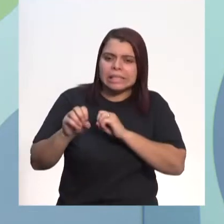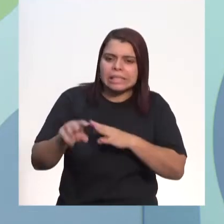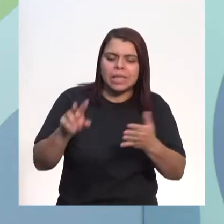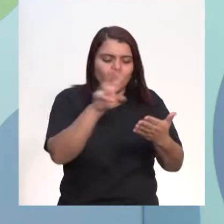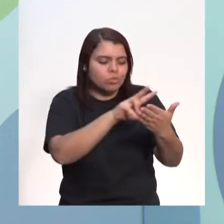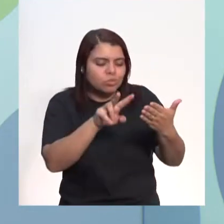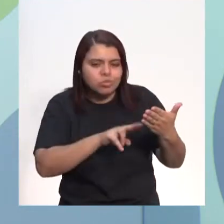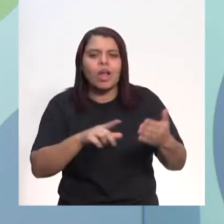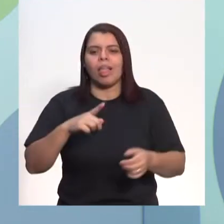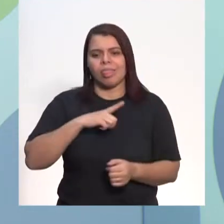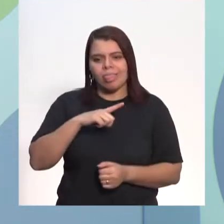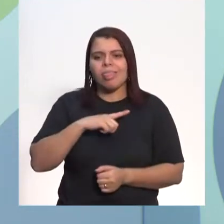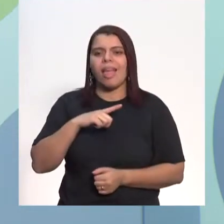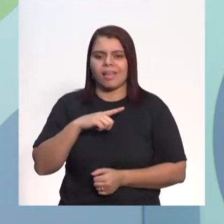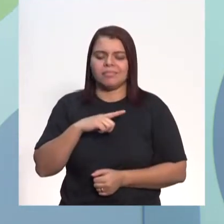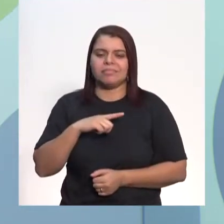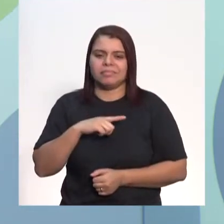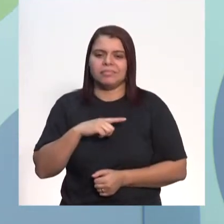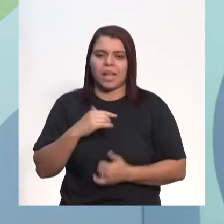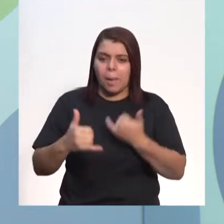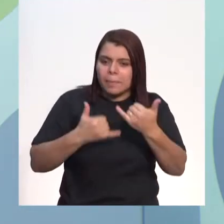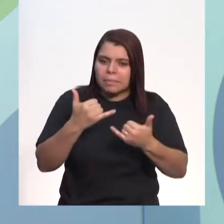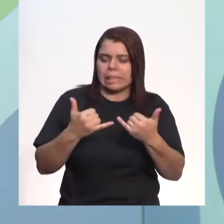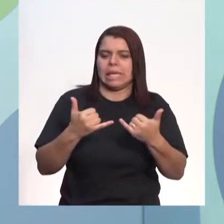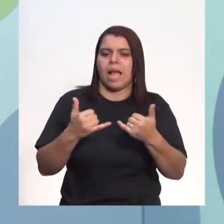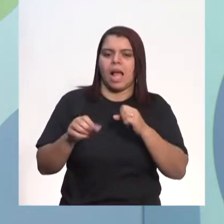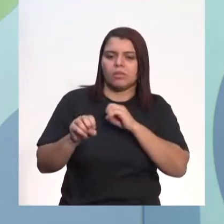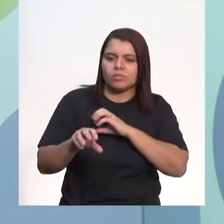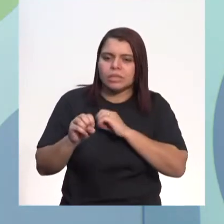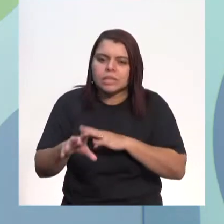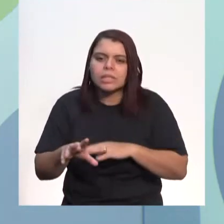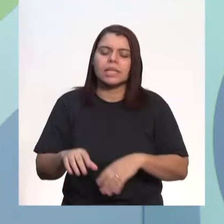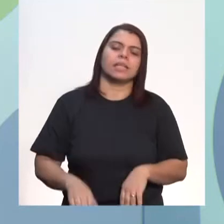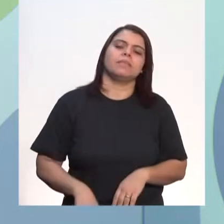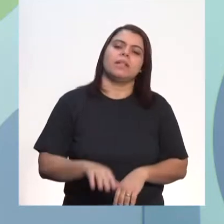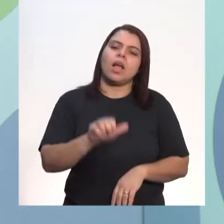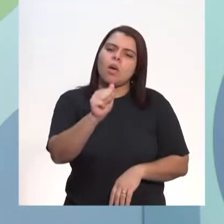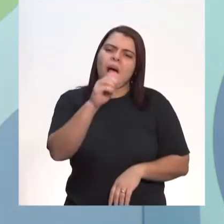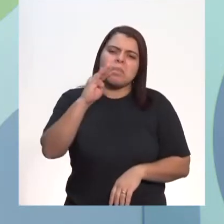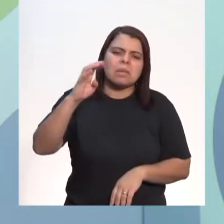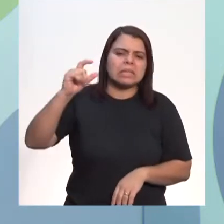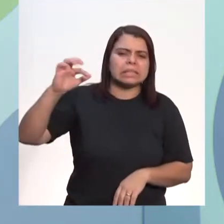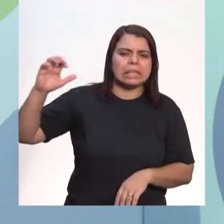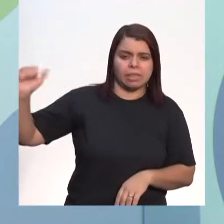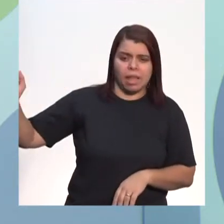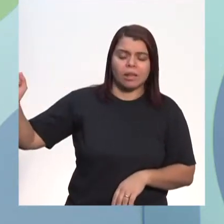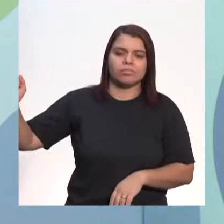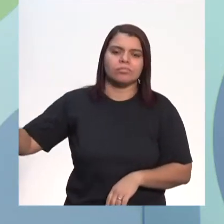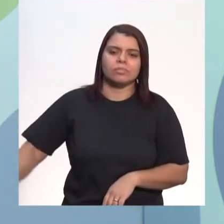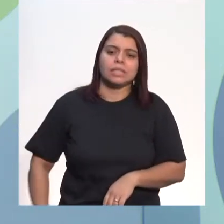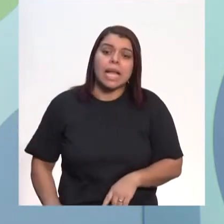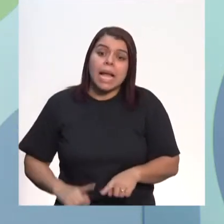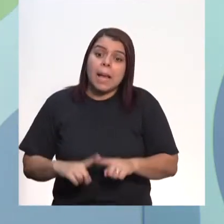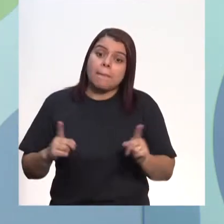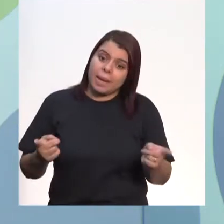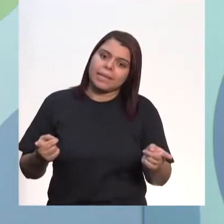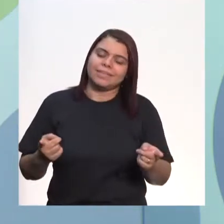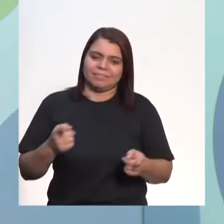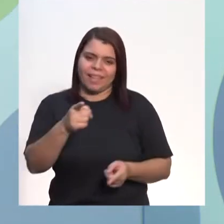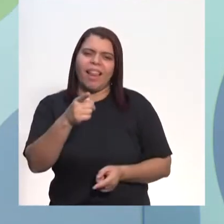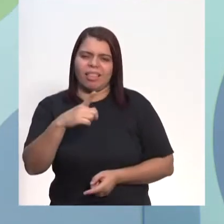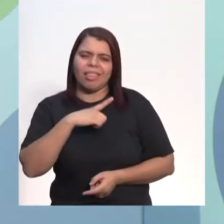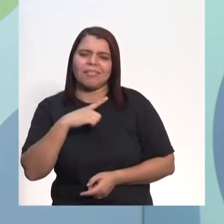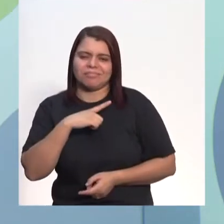alfabetizador. Eu tenho as minhas letrinhas lá guardadas, eu tenho de lixo, eu tenho de plástico. São os meus xodós que eu deixo lá nas